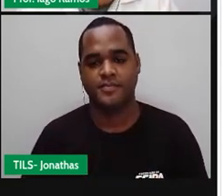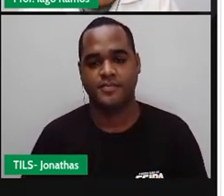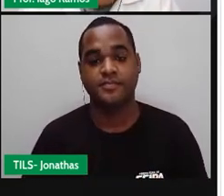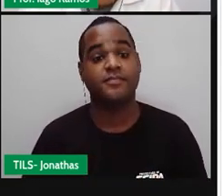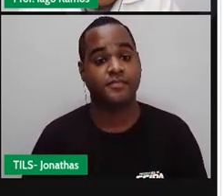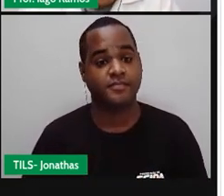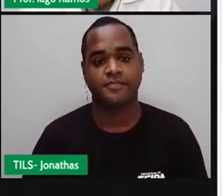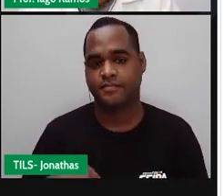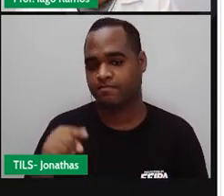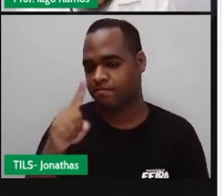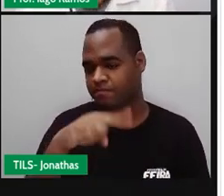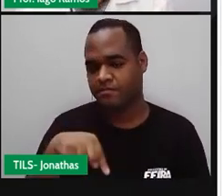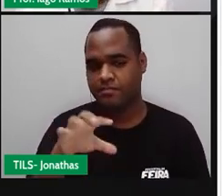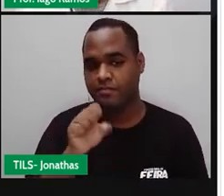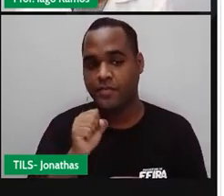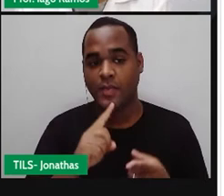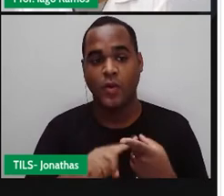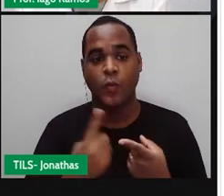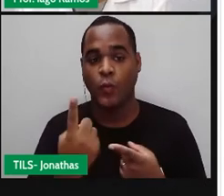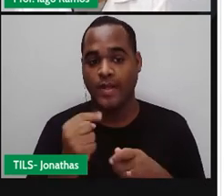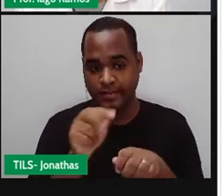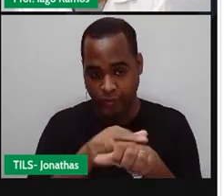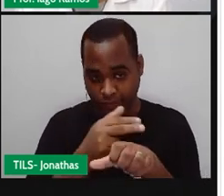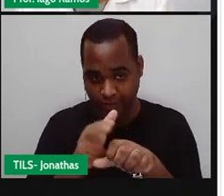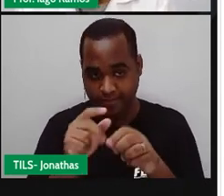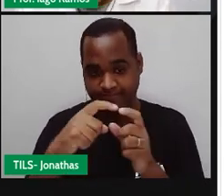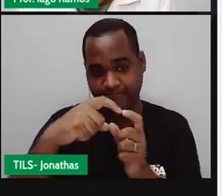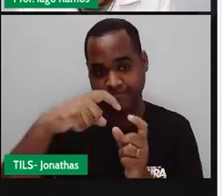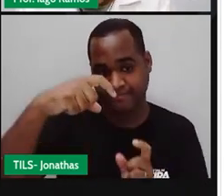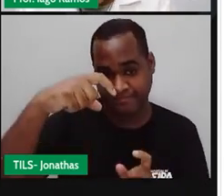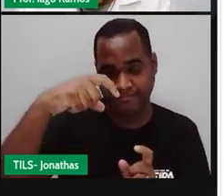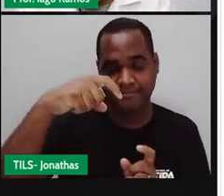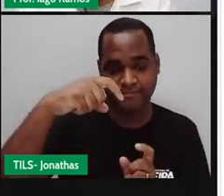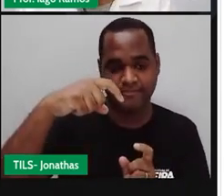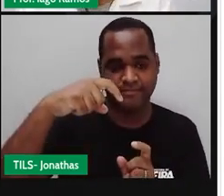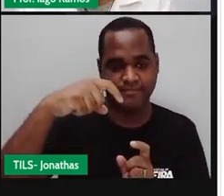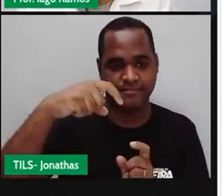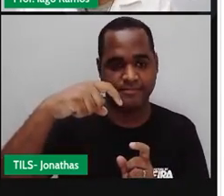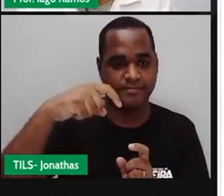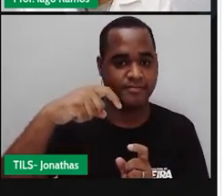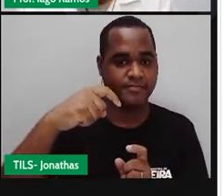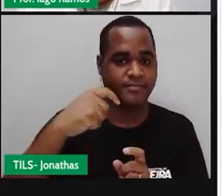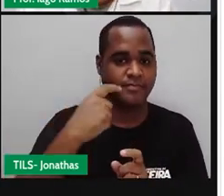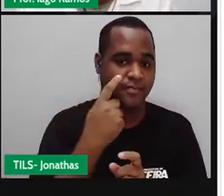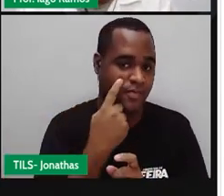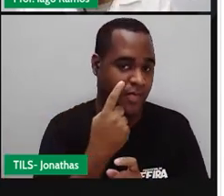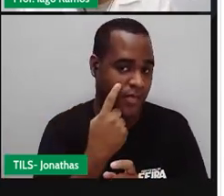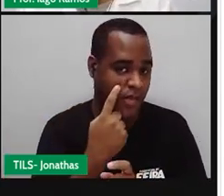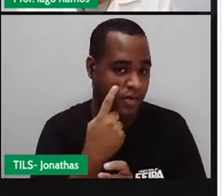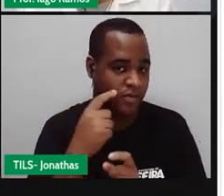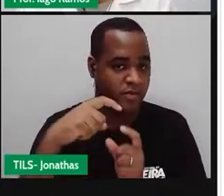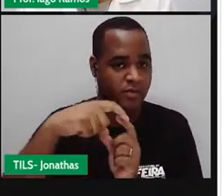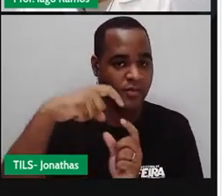e a gente pegou uma barra inteira E aí ó ó